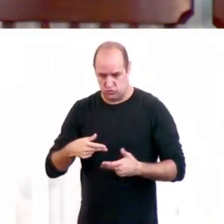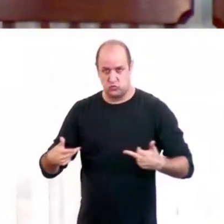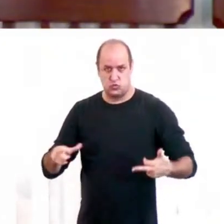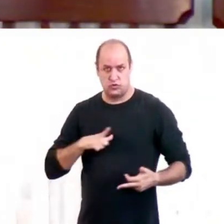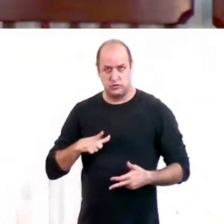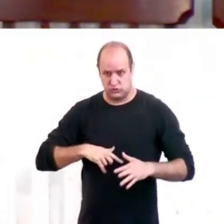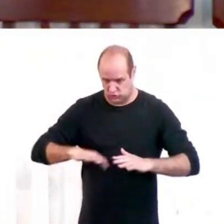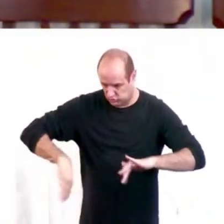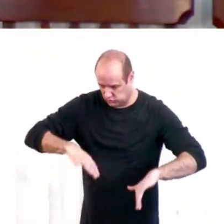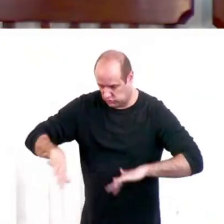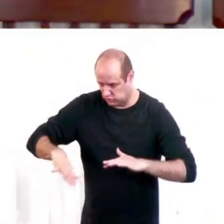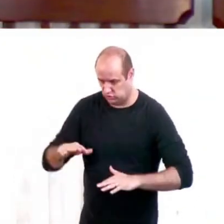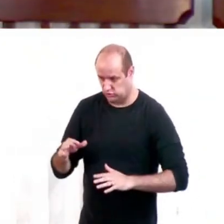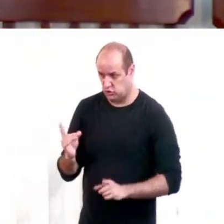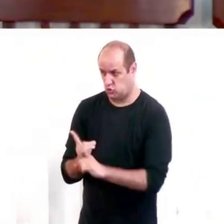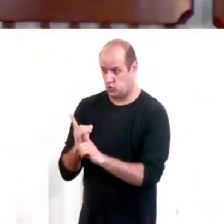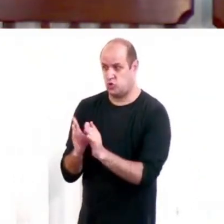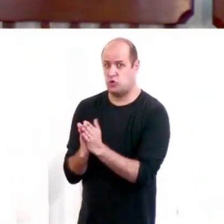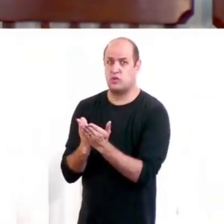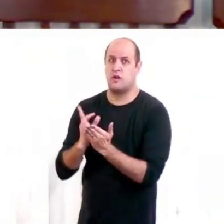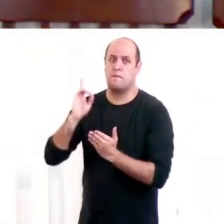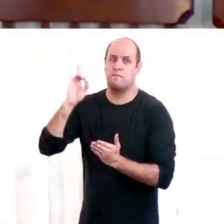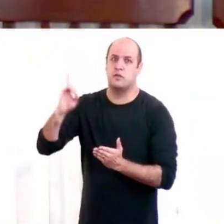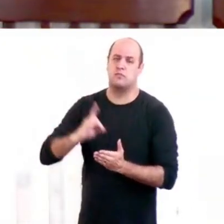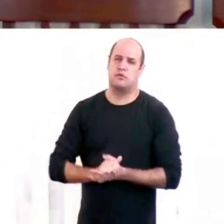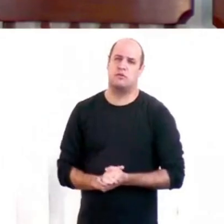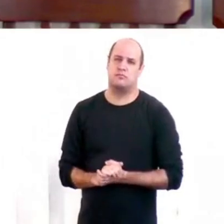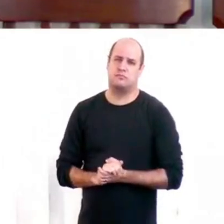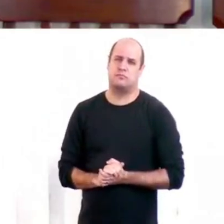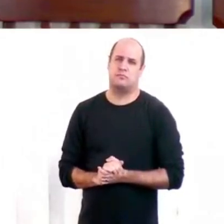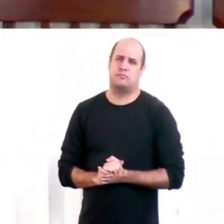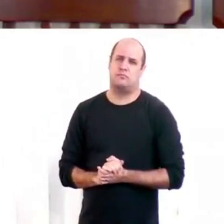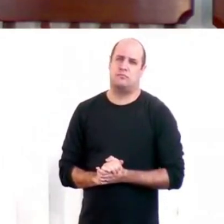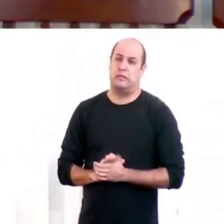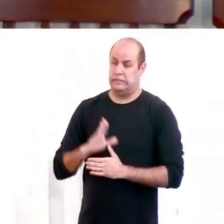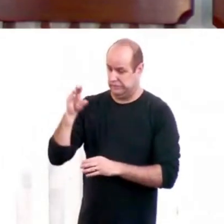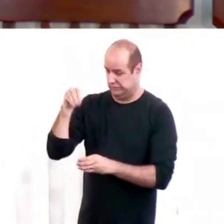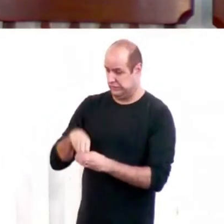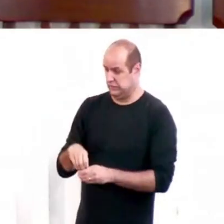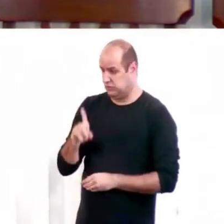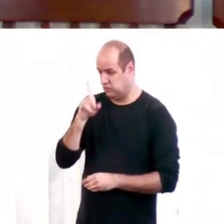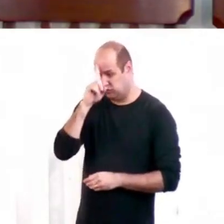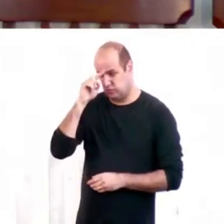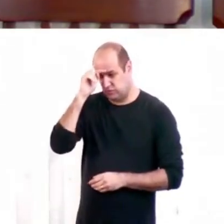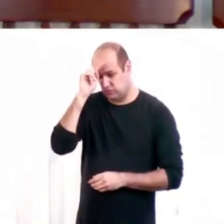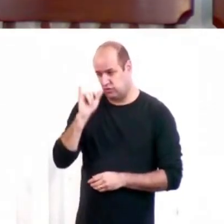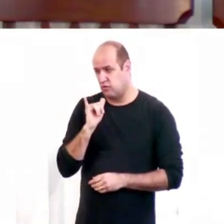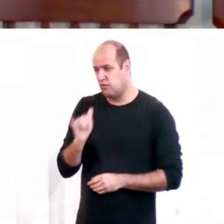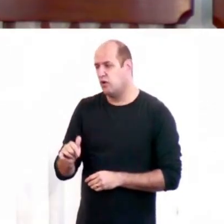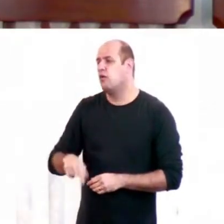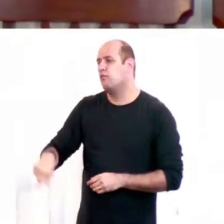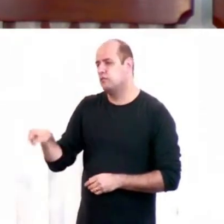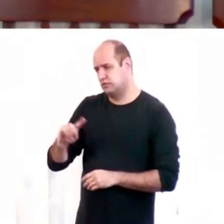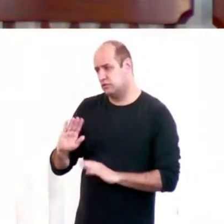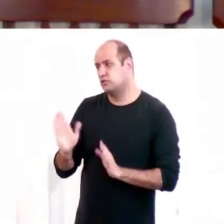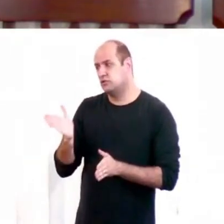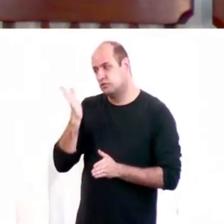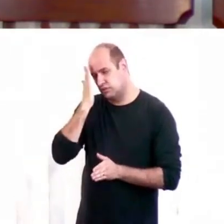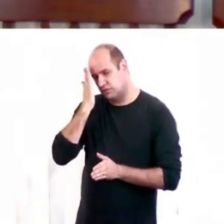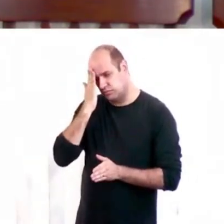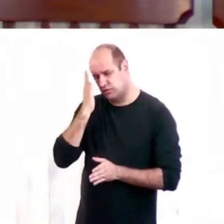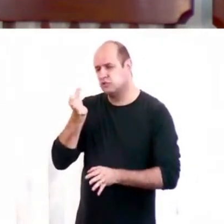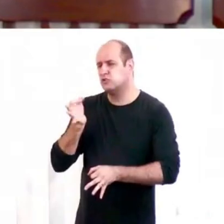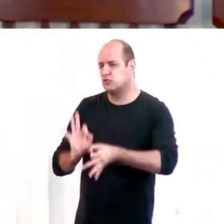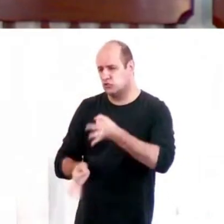a palavra de Deus, a Bíblia, e dentro do hospital a polícia falou: daqui vocês já sabem para onde vocês vão, julgamento,